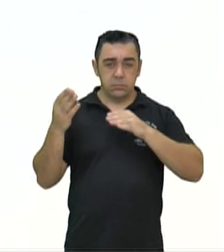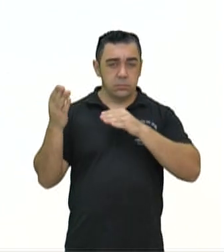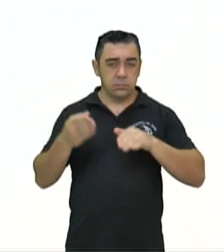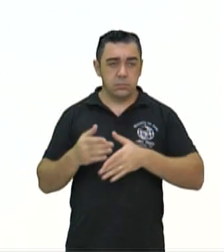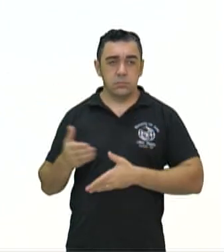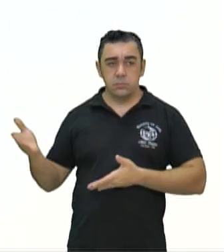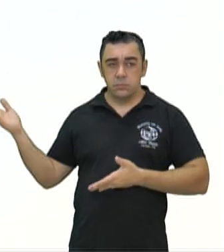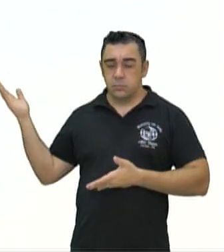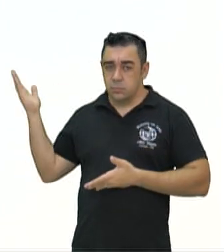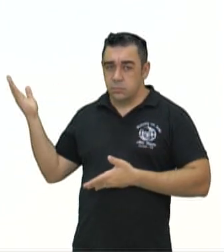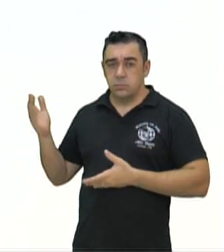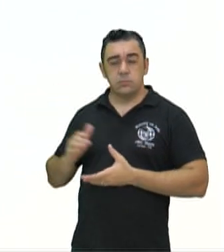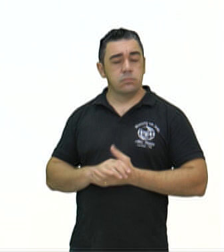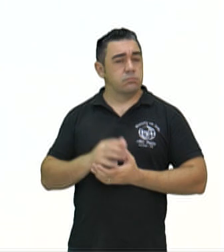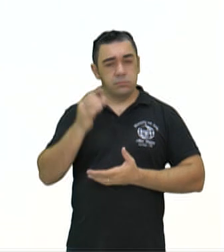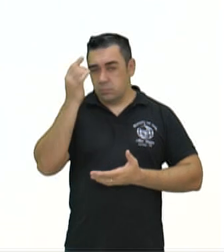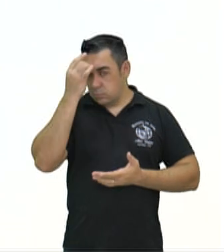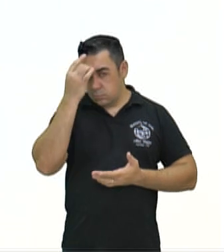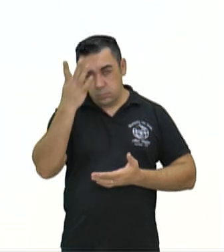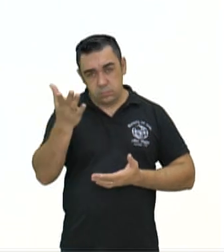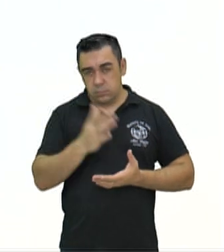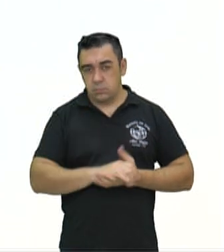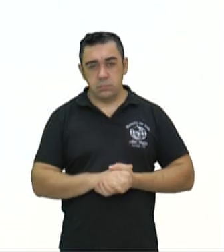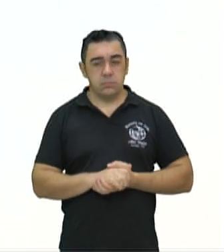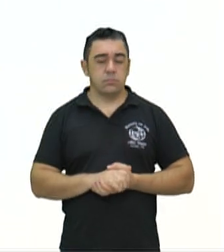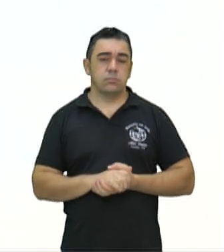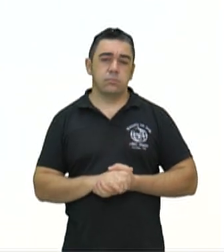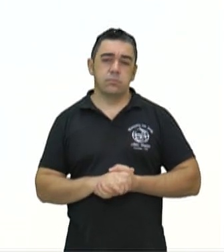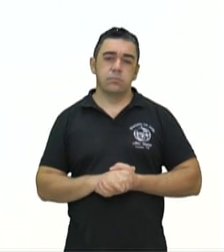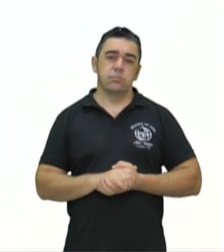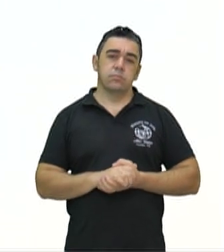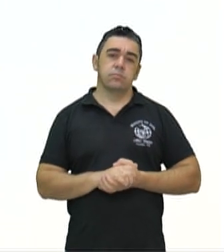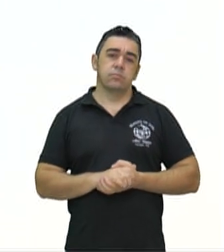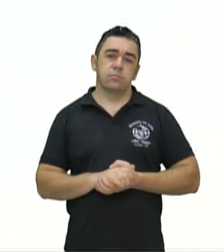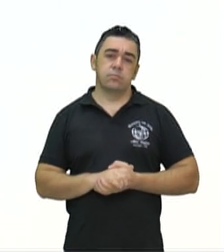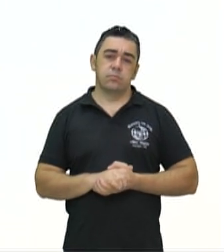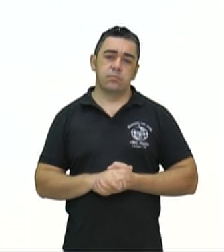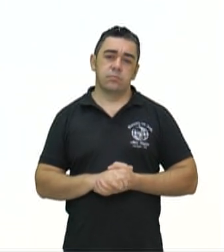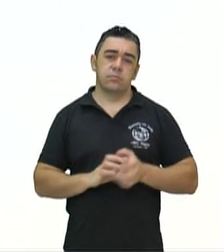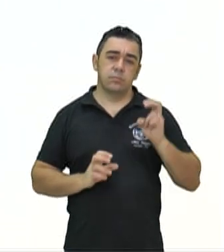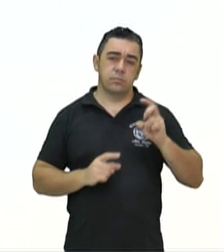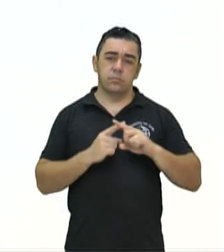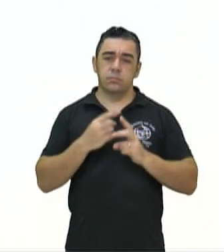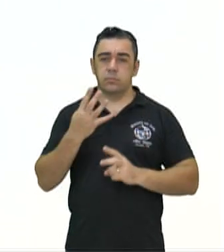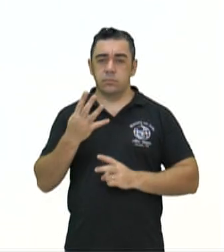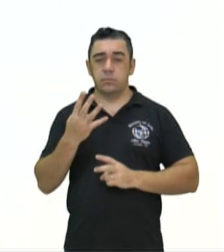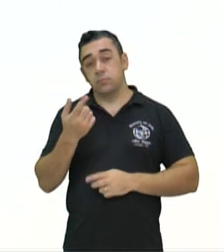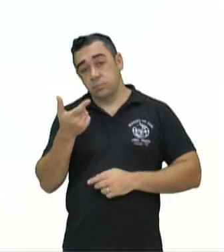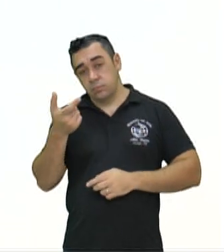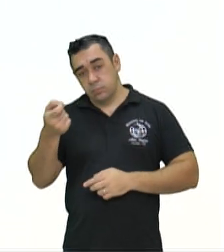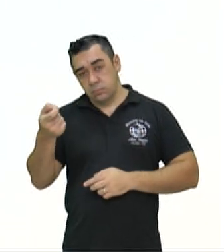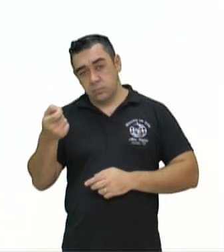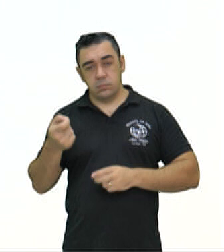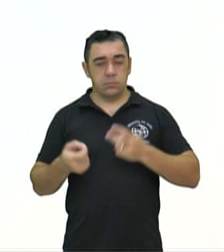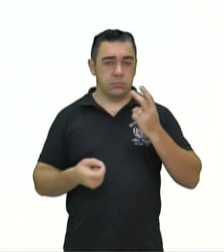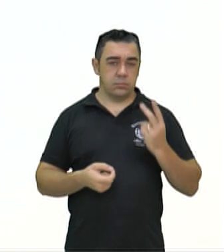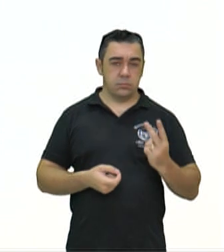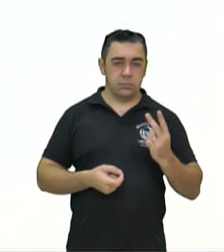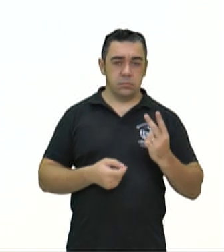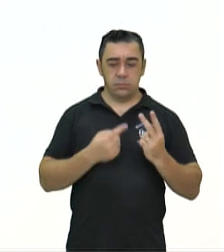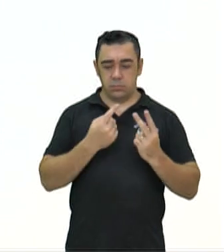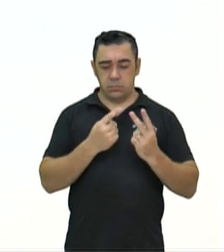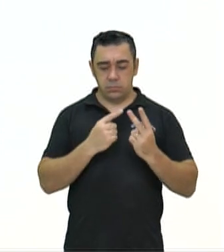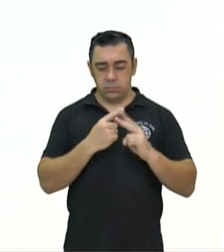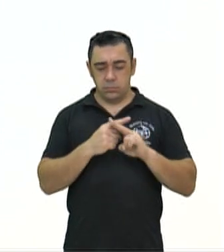Então, vai ficar bem mais fácil. Vai nos restar 5 vezes 4 e 2 fatorial, que é